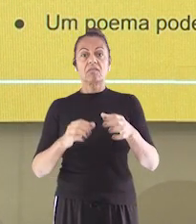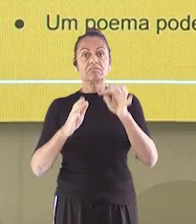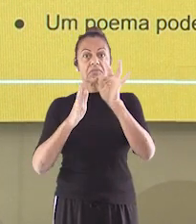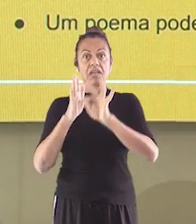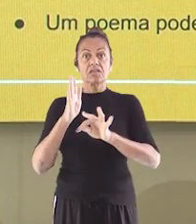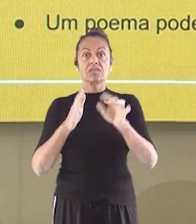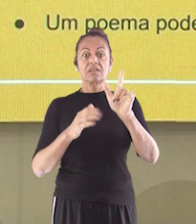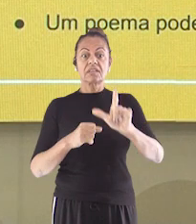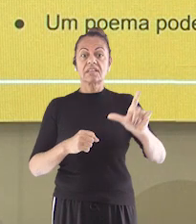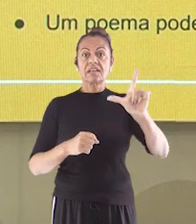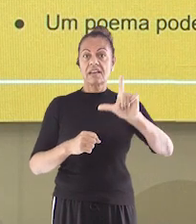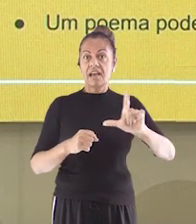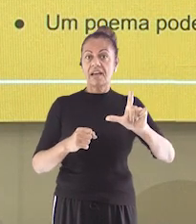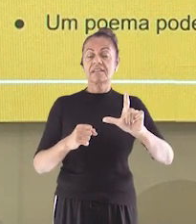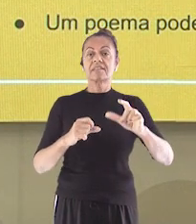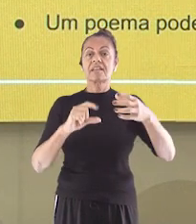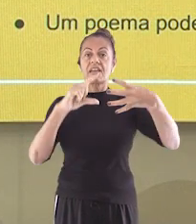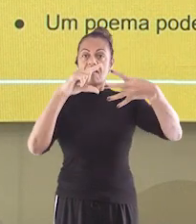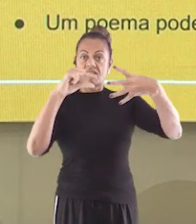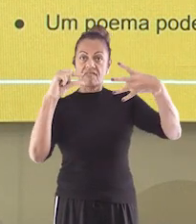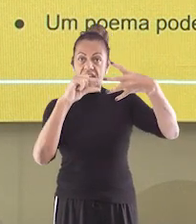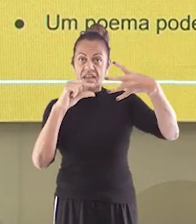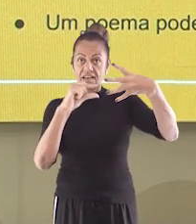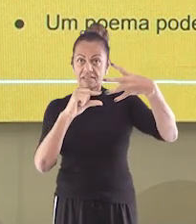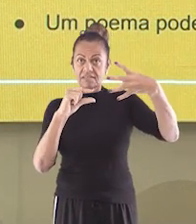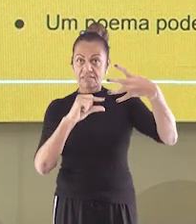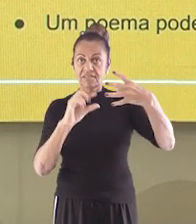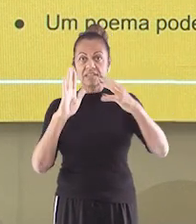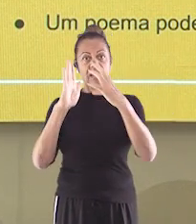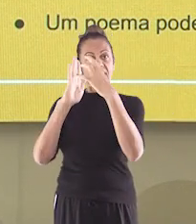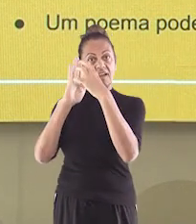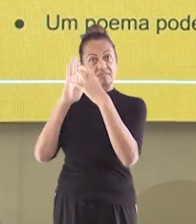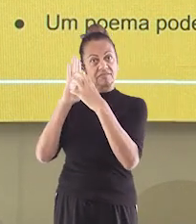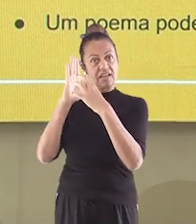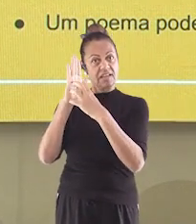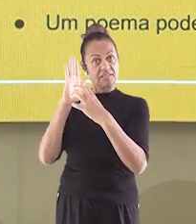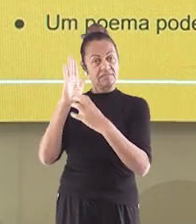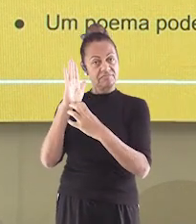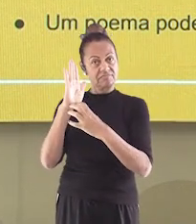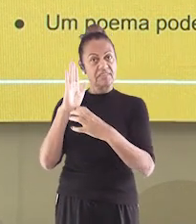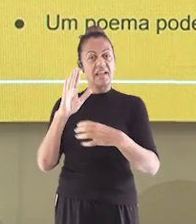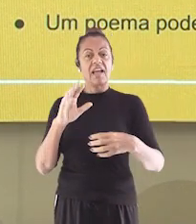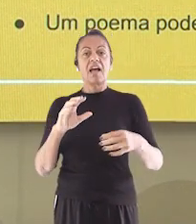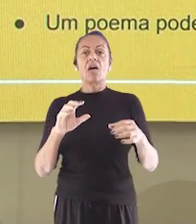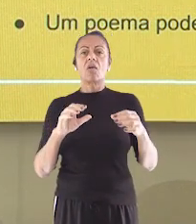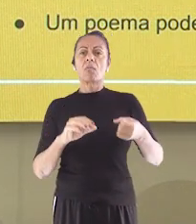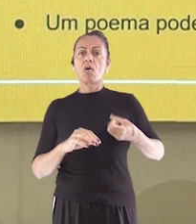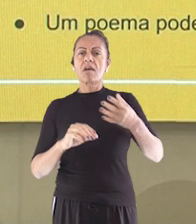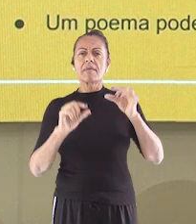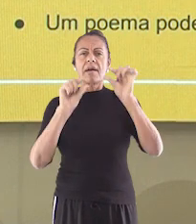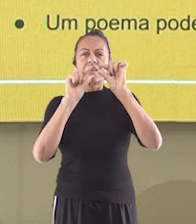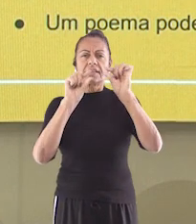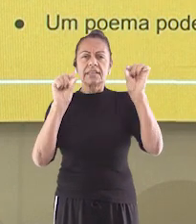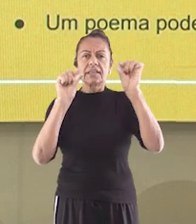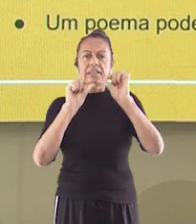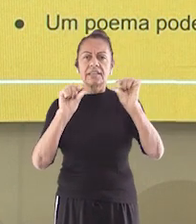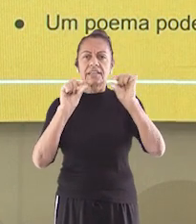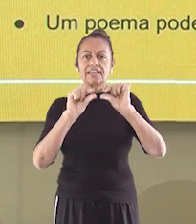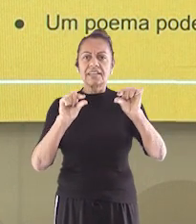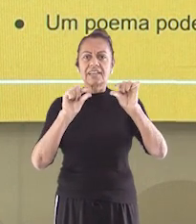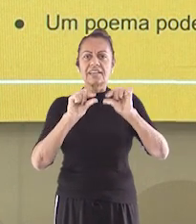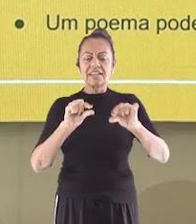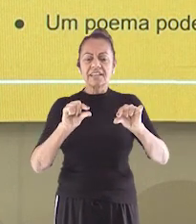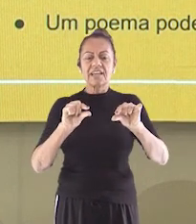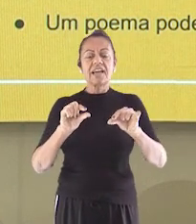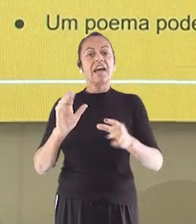versos e distribuído em estrofes. Versos é cada linha de um poema. Estrofes é um conjunto